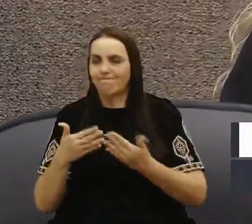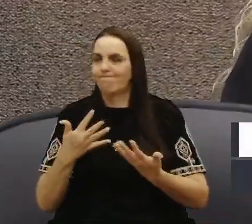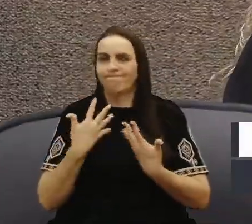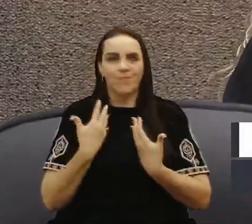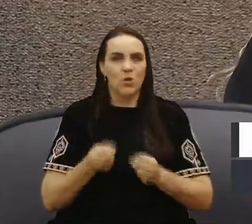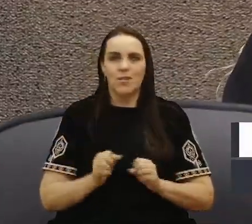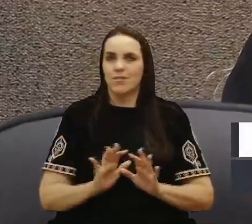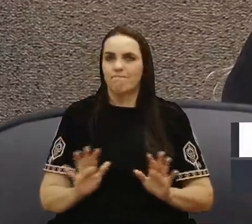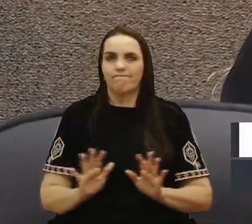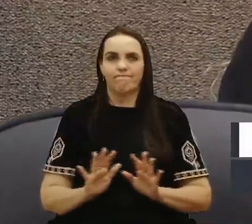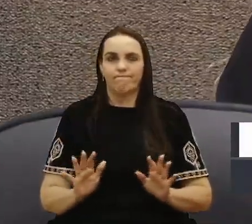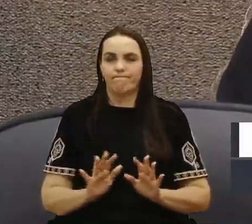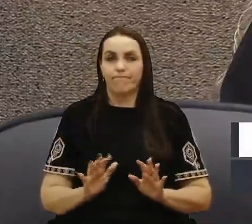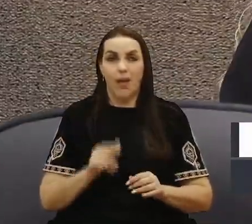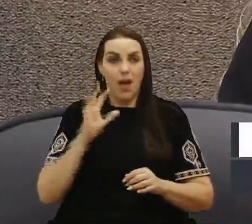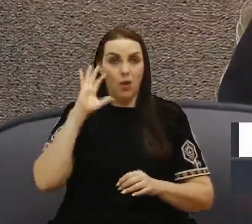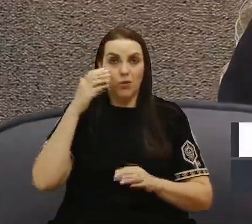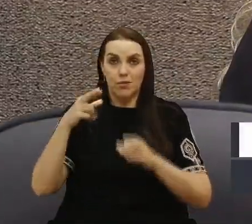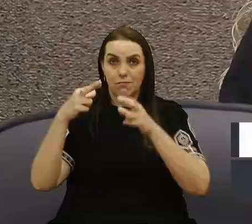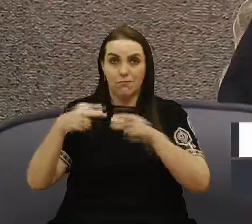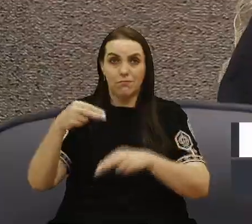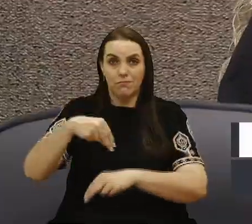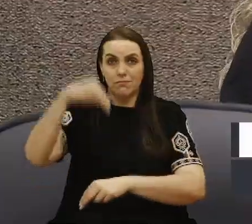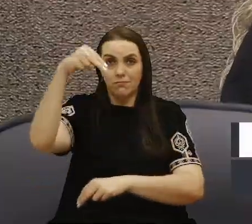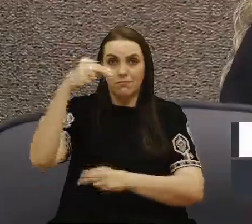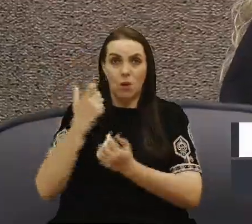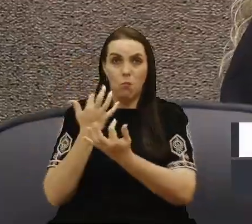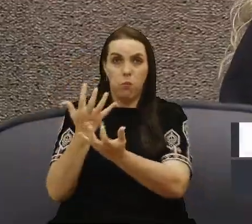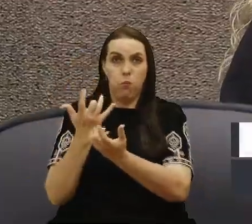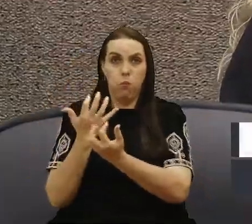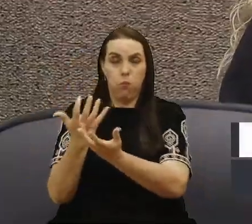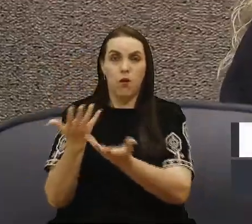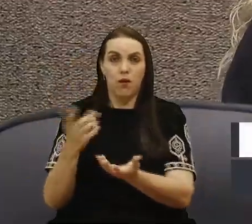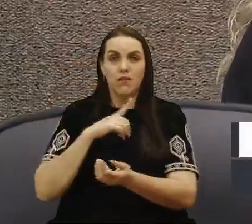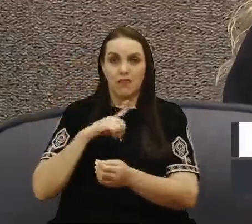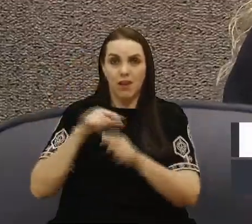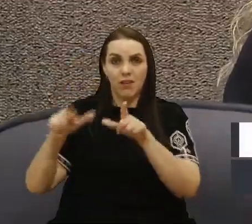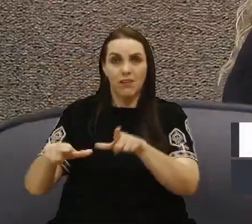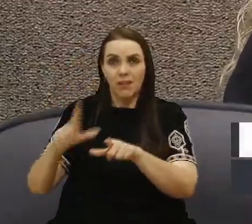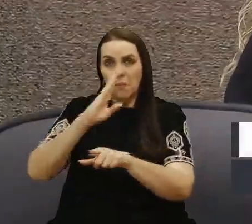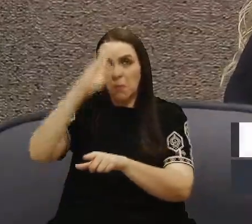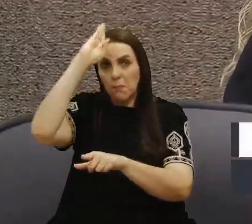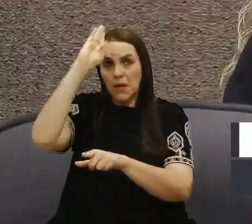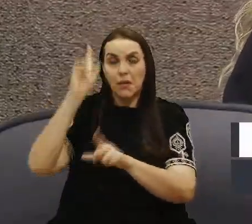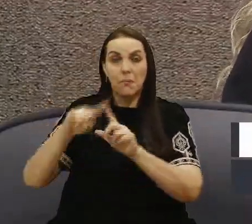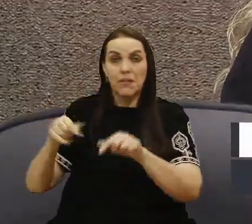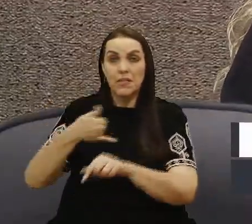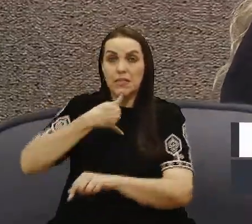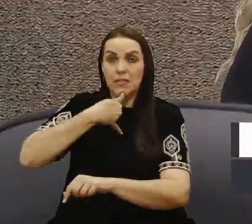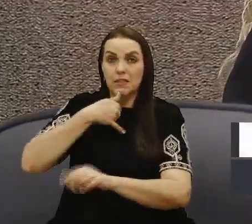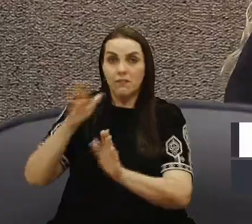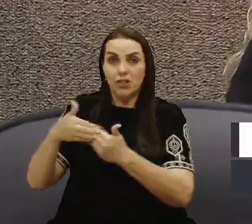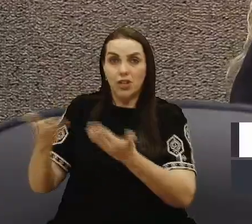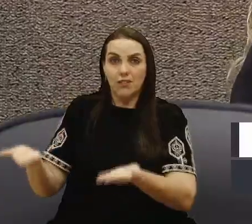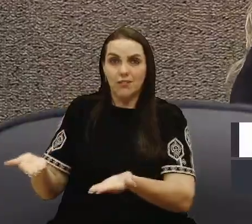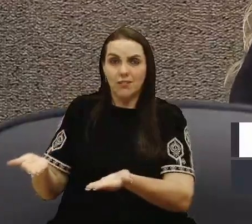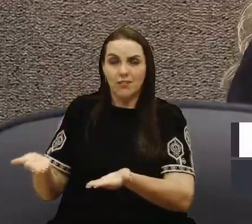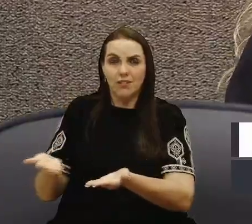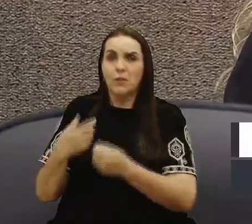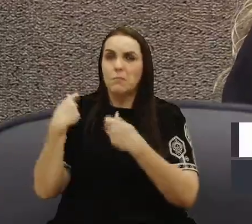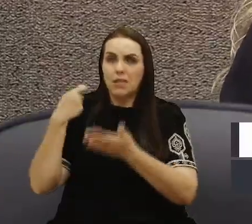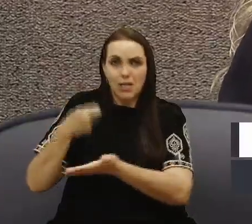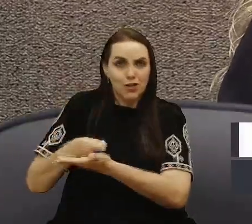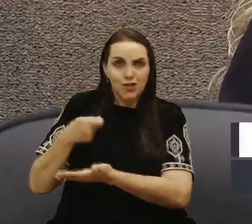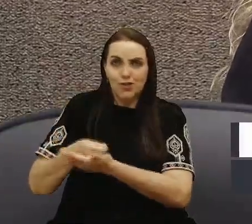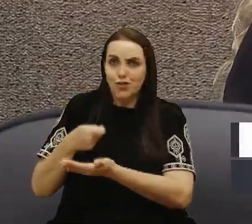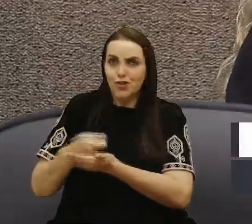Zona Norte, quando pegou fogo, a gente tem um quartel de bombeiros na Zona Norte, mas, infelizmente, ele estava fechado. Então, a gente tem que exigir